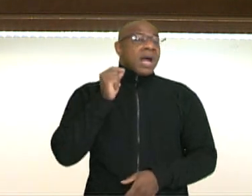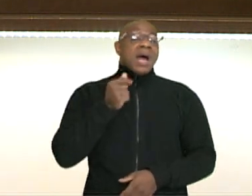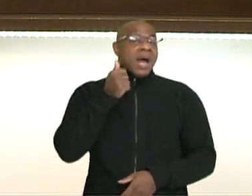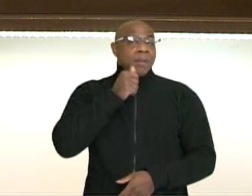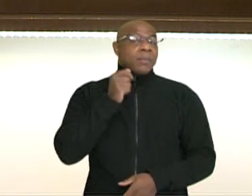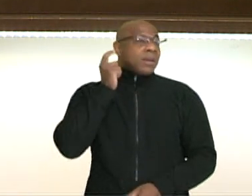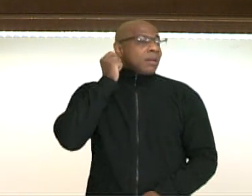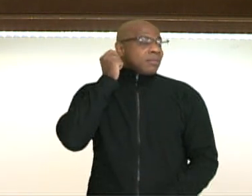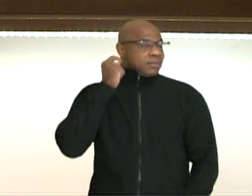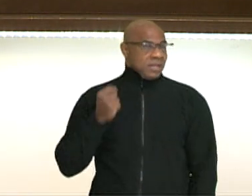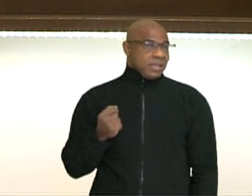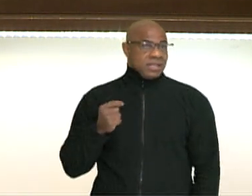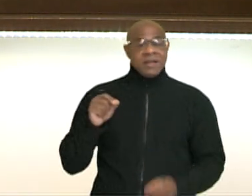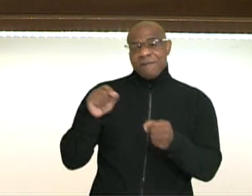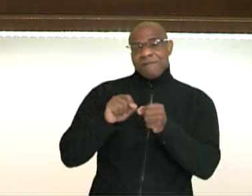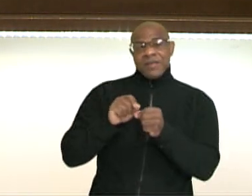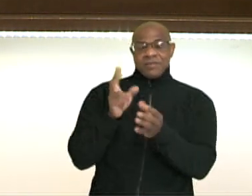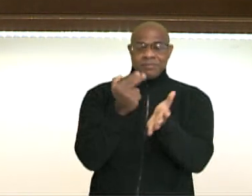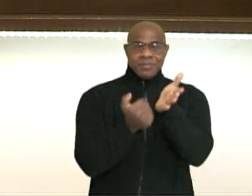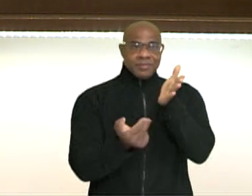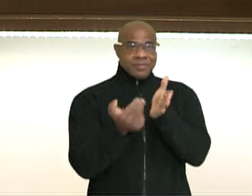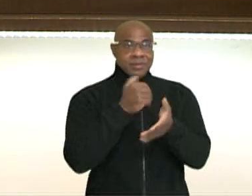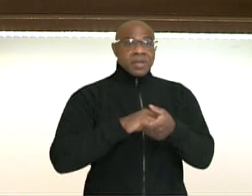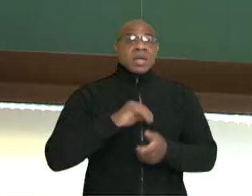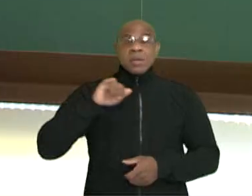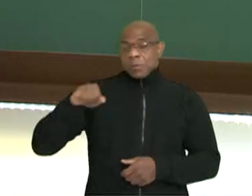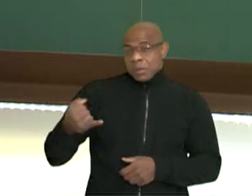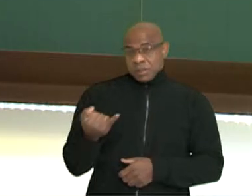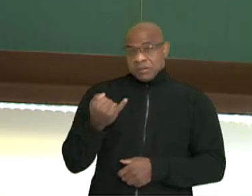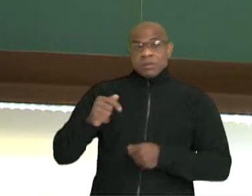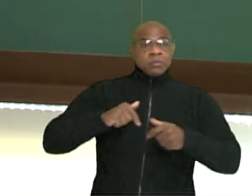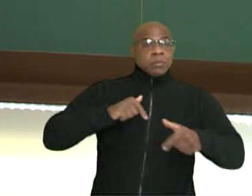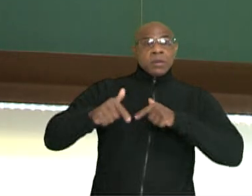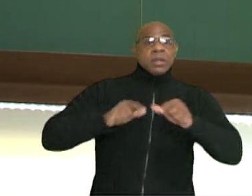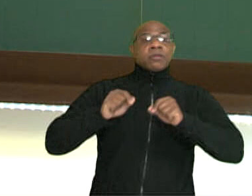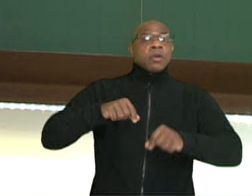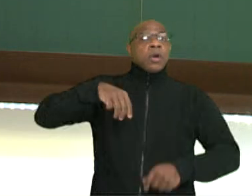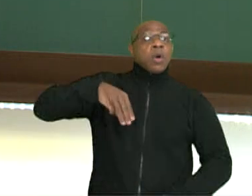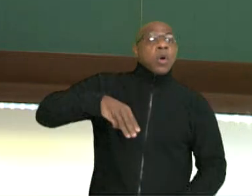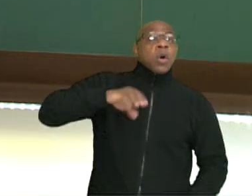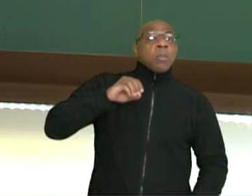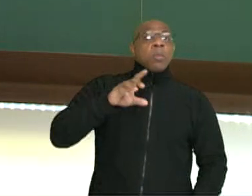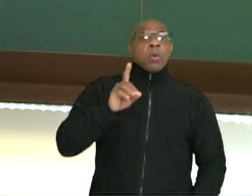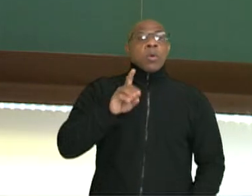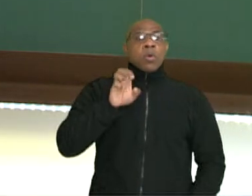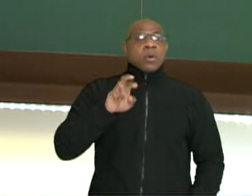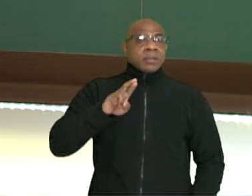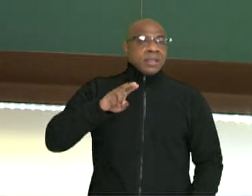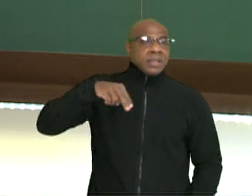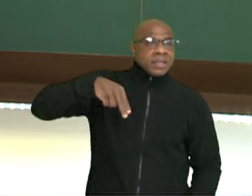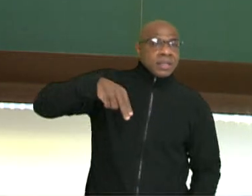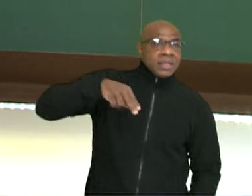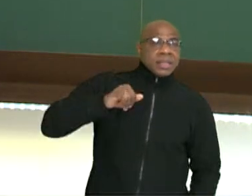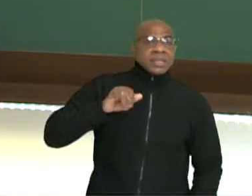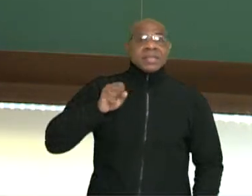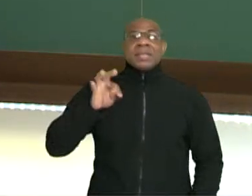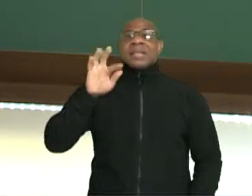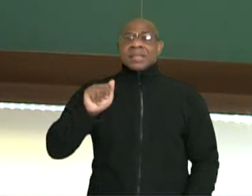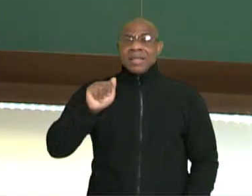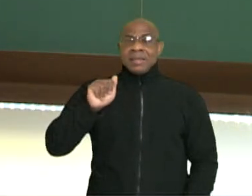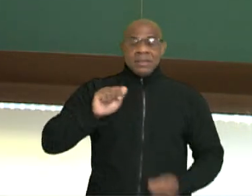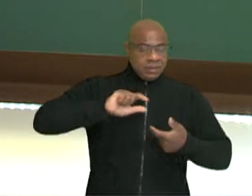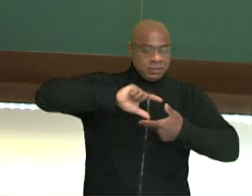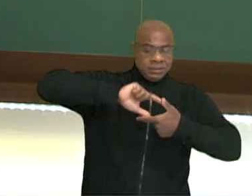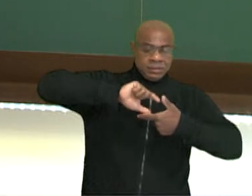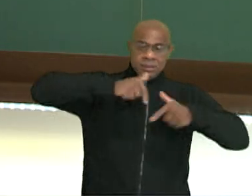criou, né? Muito importante, né, para o nosso movimento modernista brasileiro, né? O símbolo do movimento modernista brasileiro.